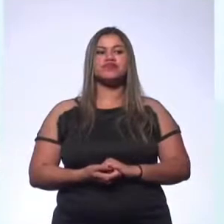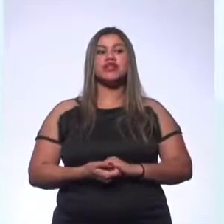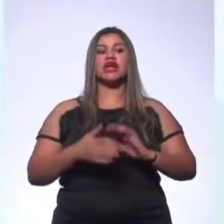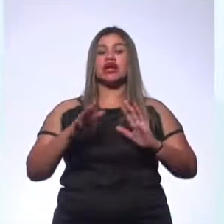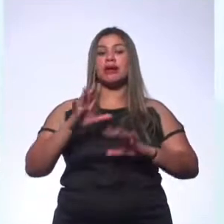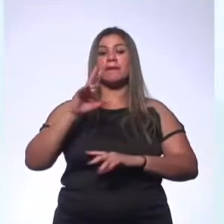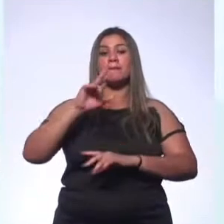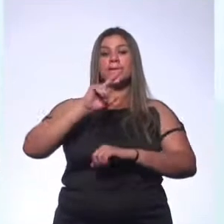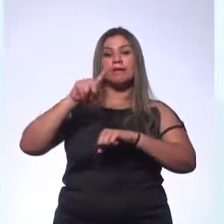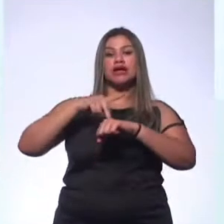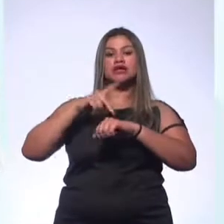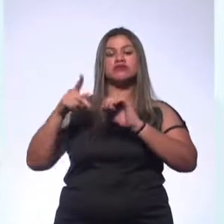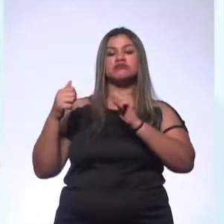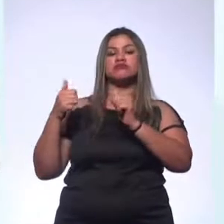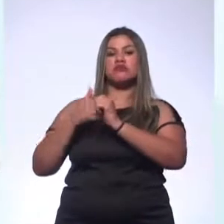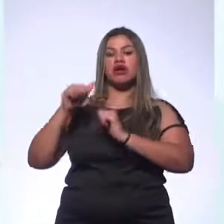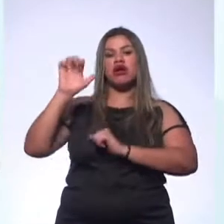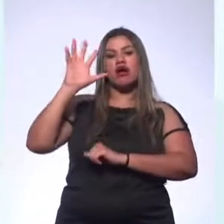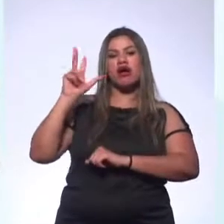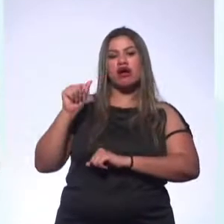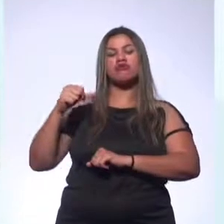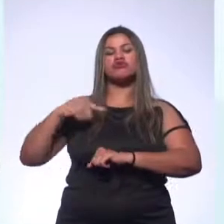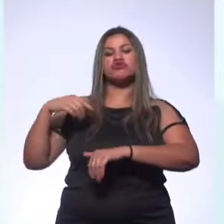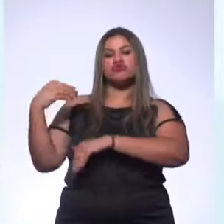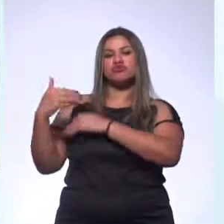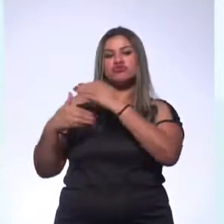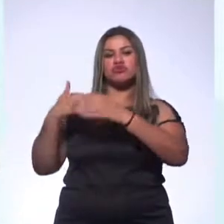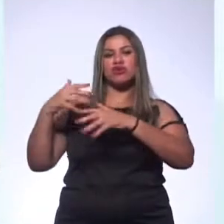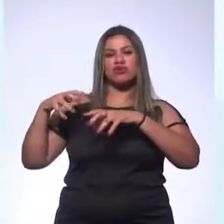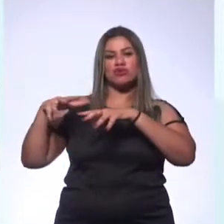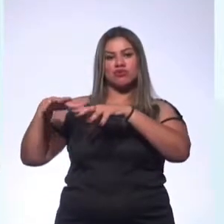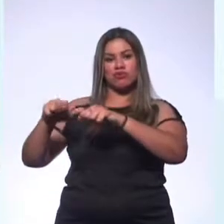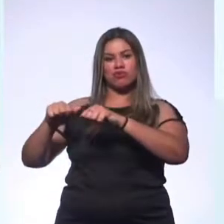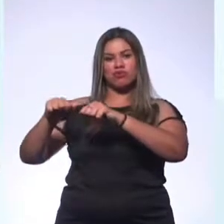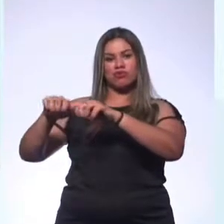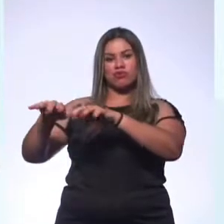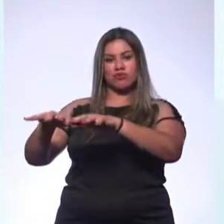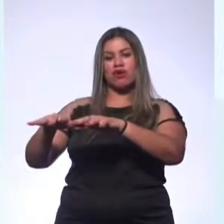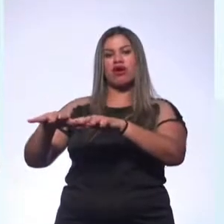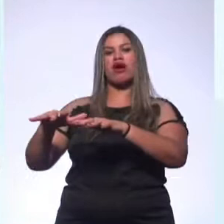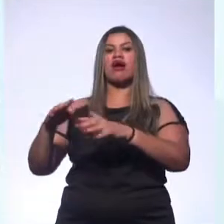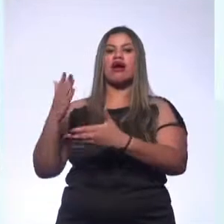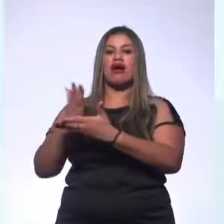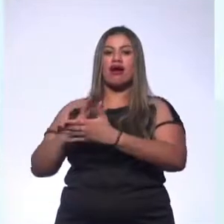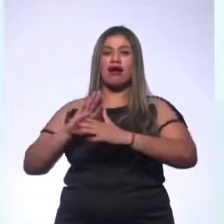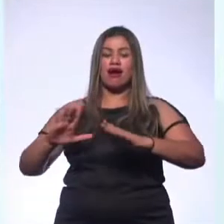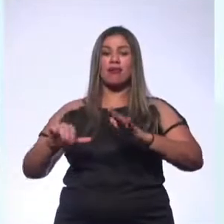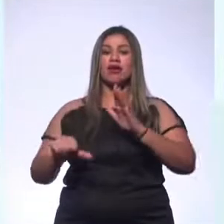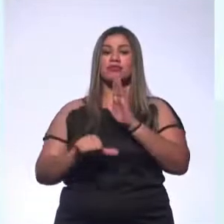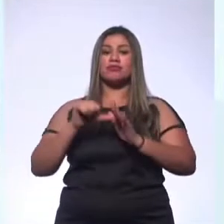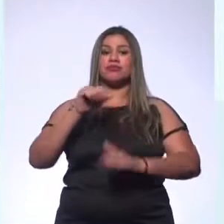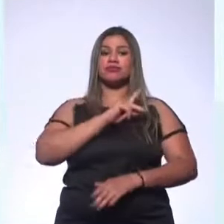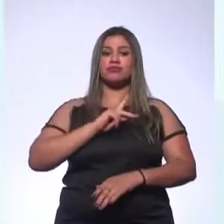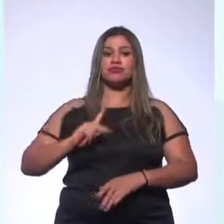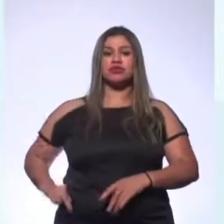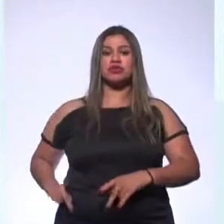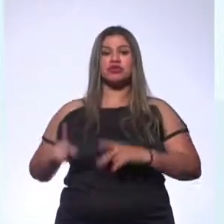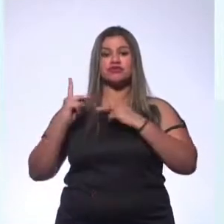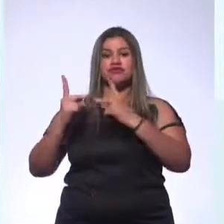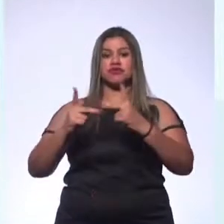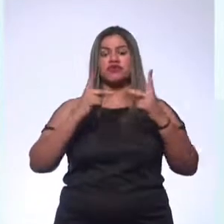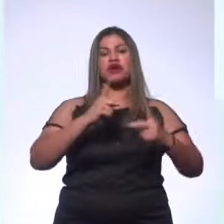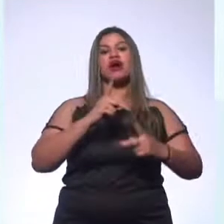da África, que estavam em pleno processo de descolonização, e foi o primeiro presidente soviético a visitar os